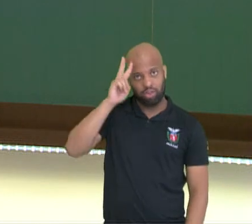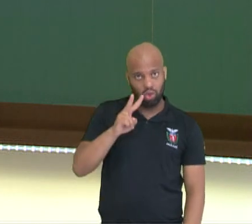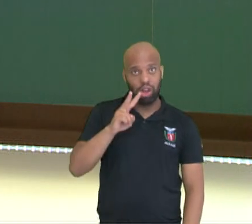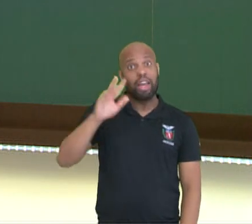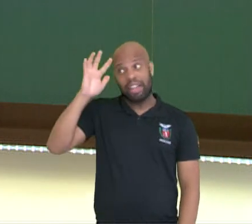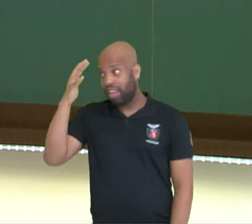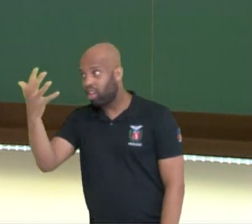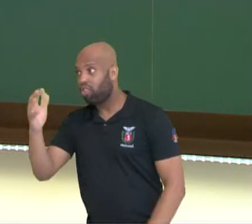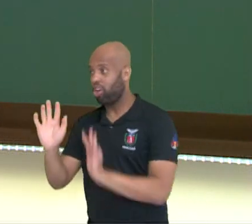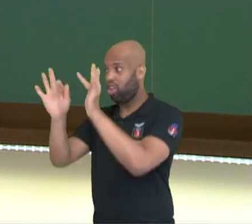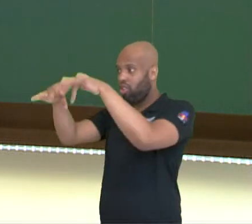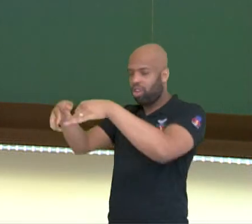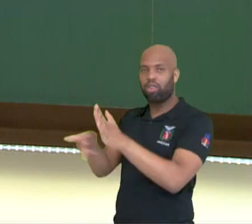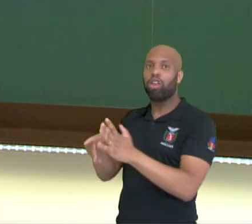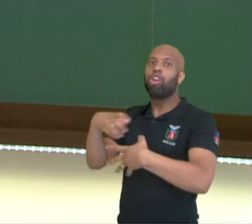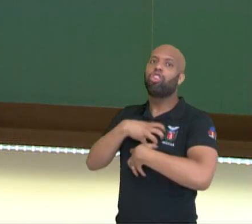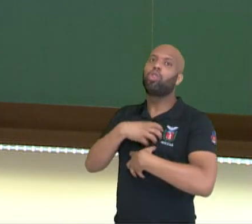próximo parágrafo.